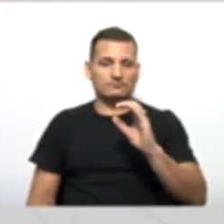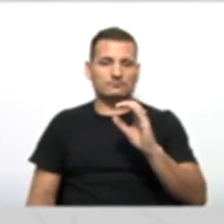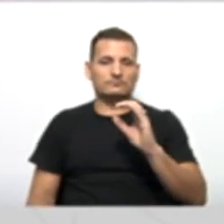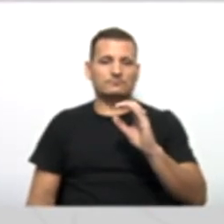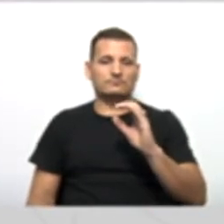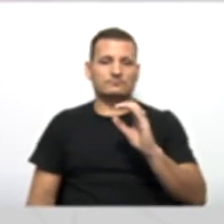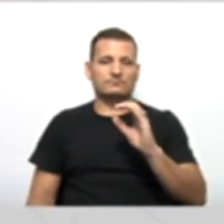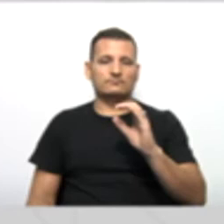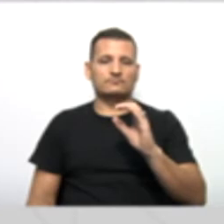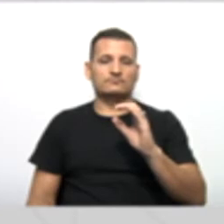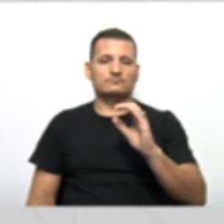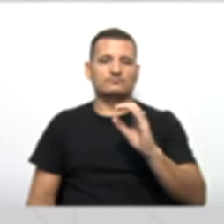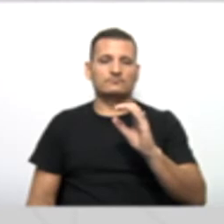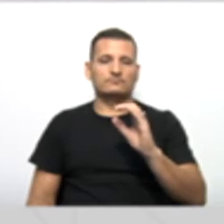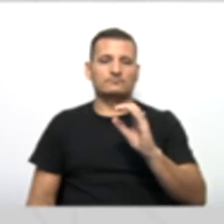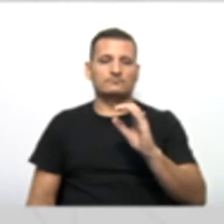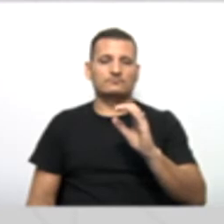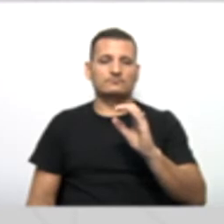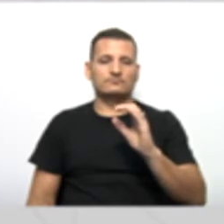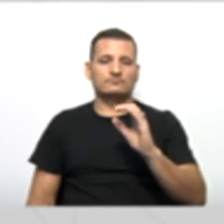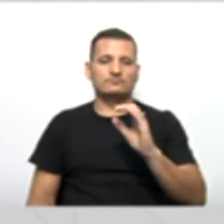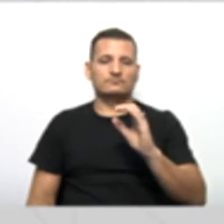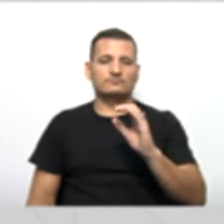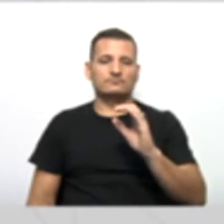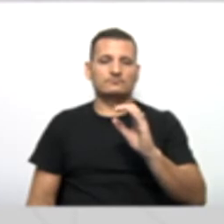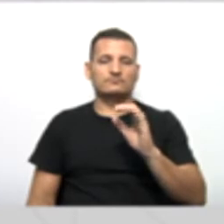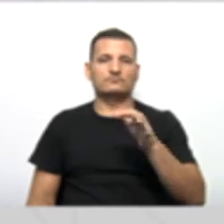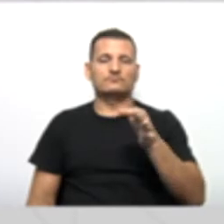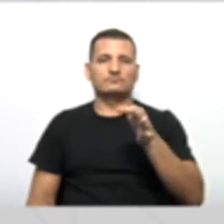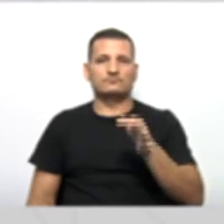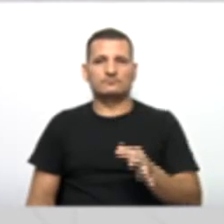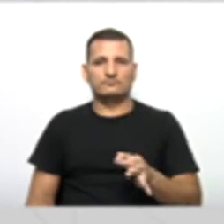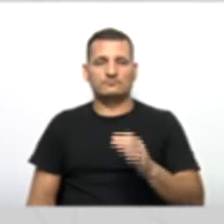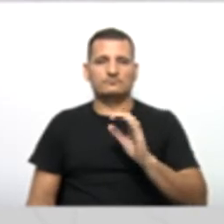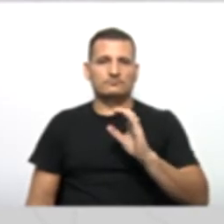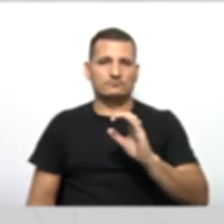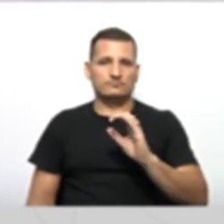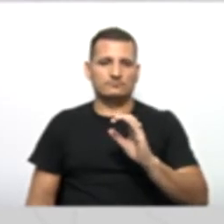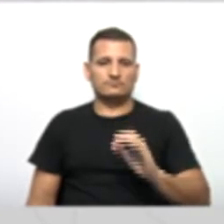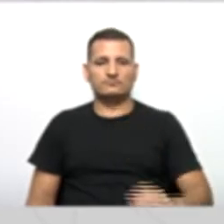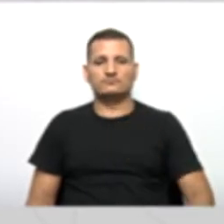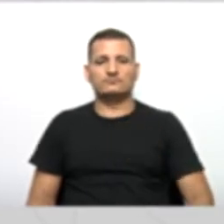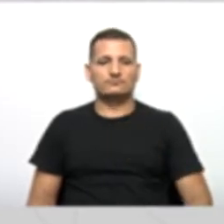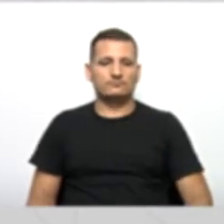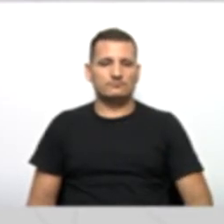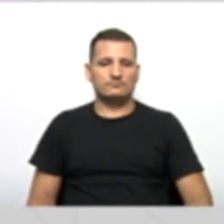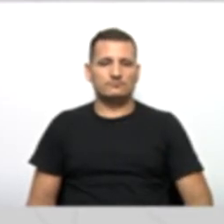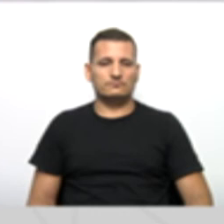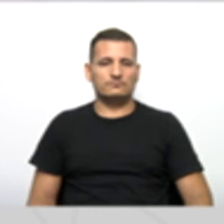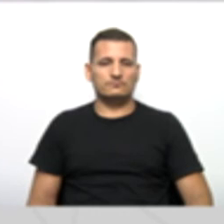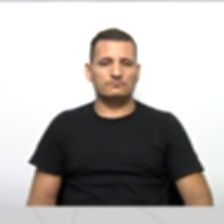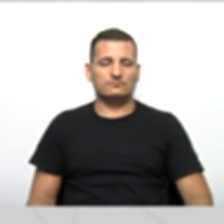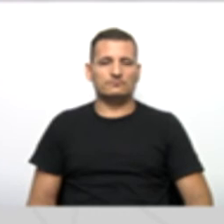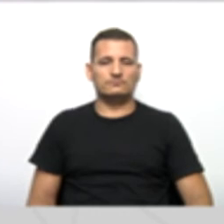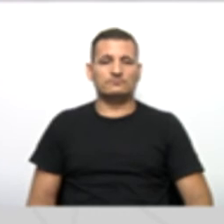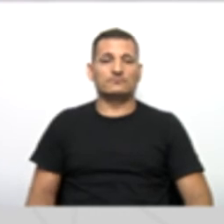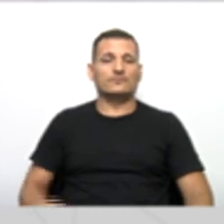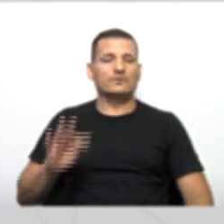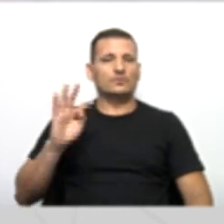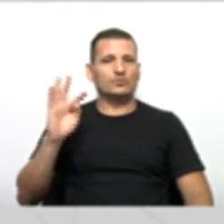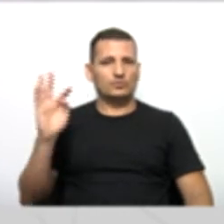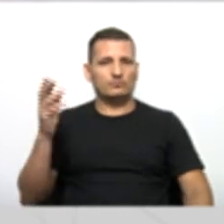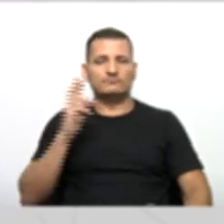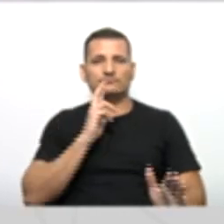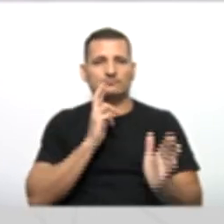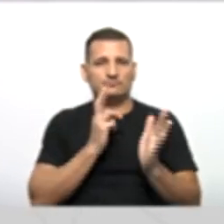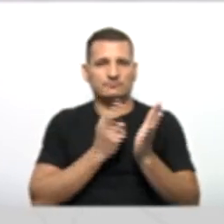só pode ser a letra C. C. É o que responderam. Todos responderam a letra C. Opa, desculpa. Todo mundo